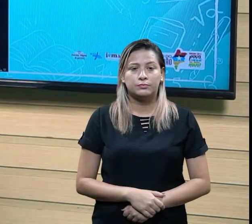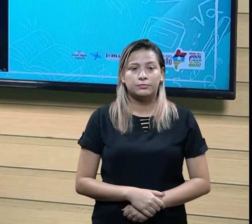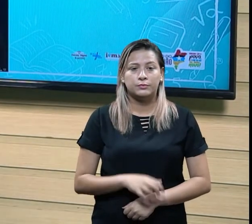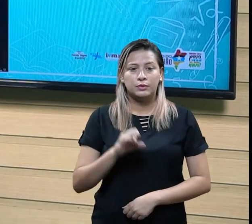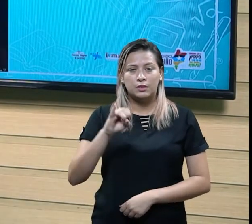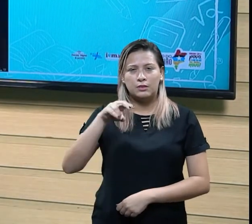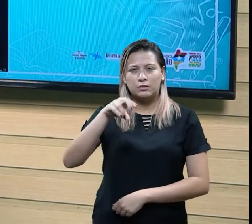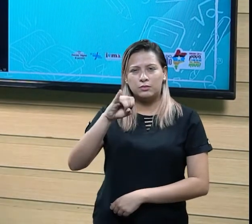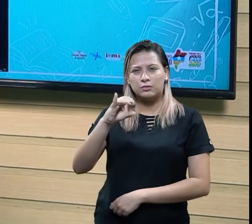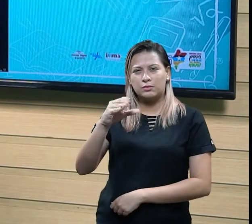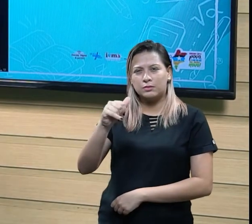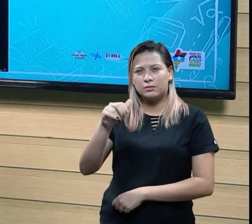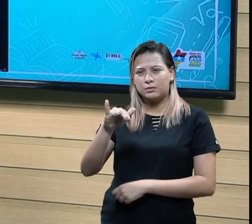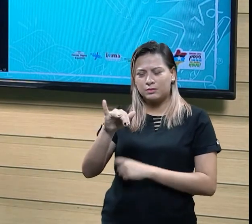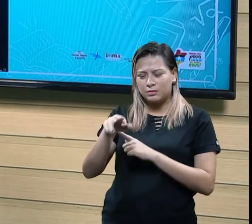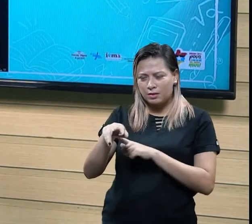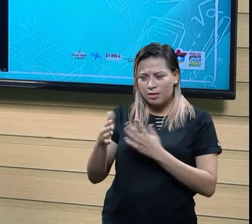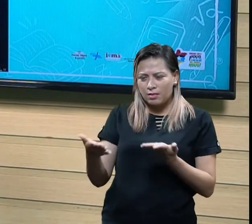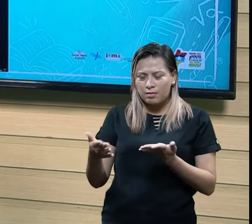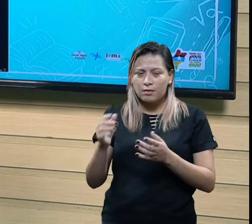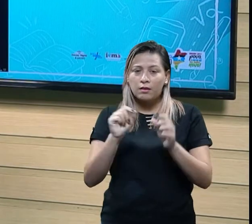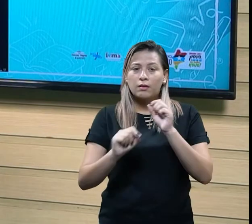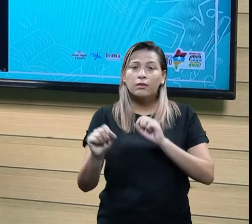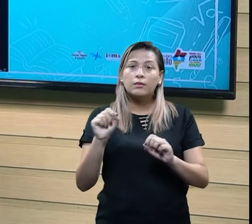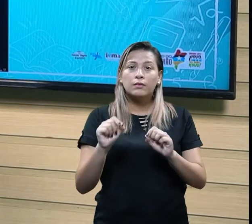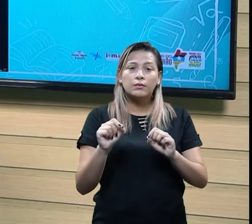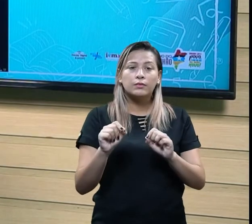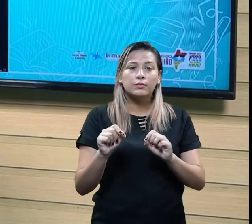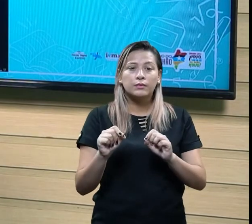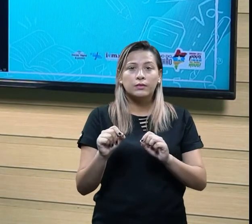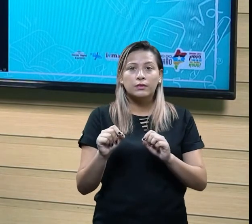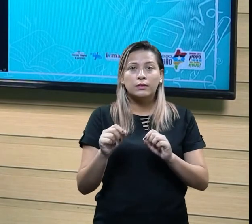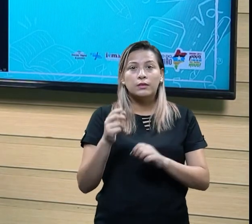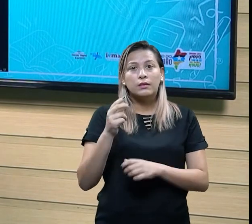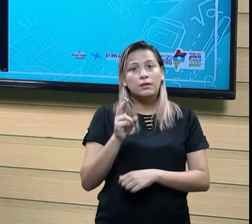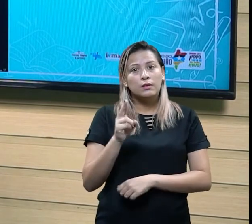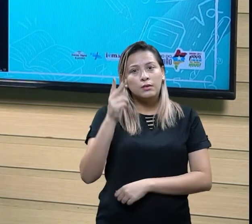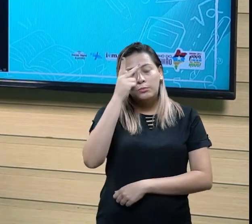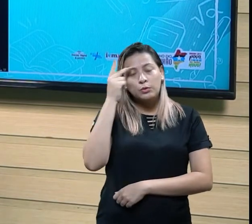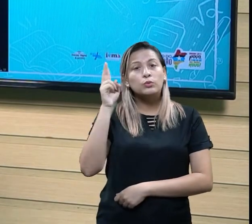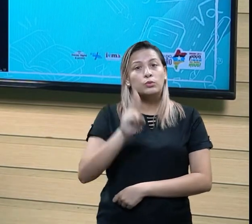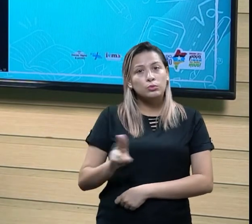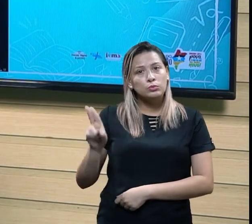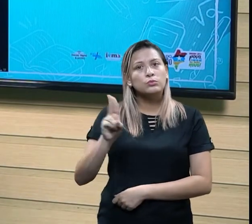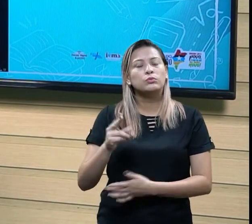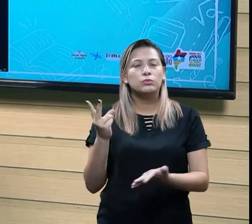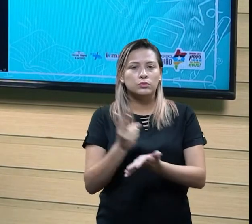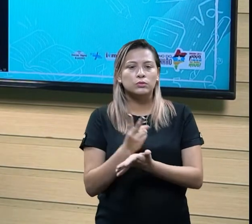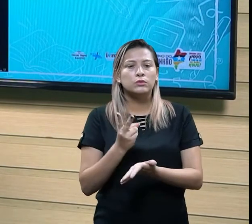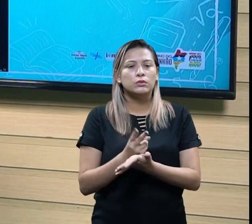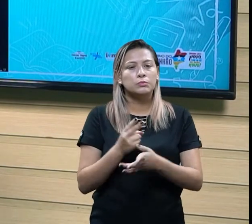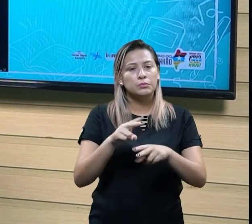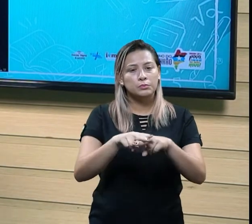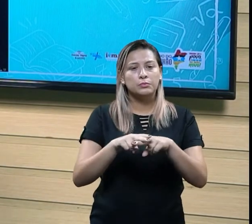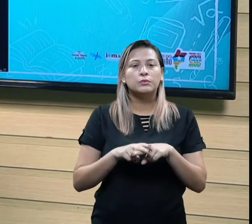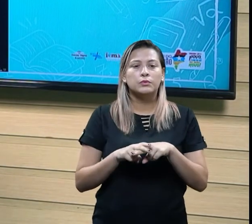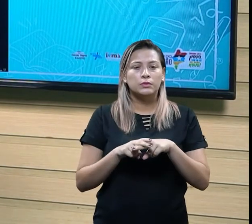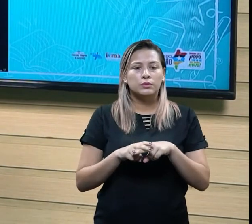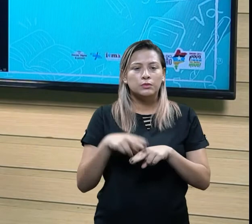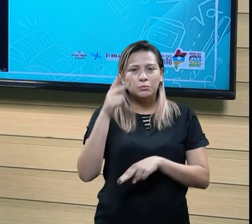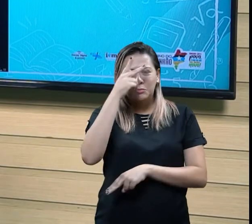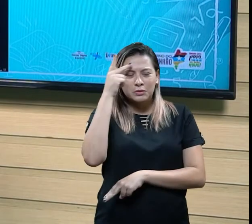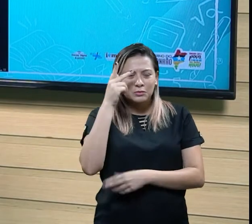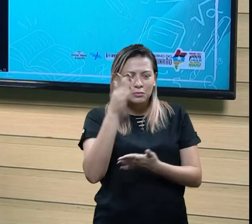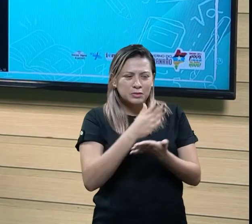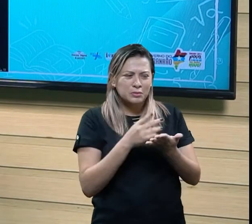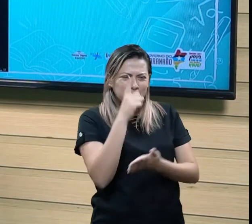botão iniciar, ela ficou muito padrão, ela ficou muito usada. E por isso, muitos usuários, né, tinham